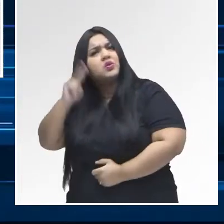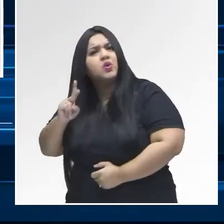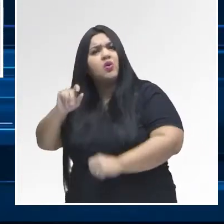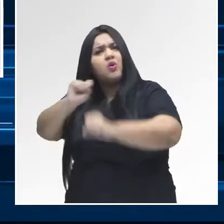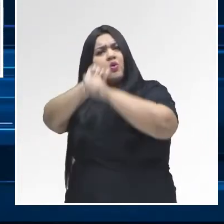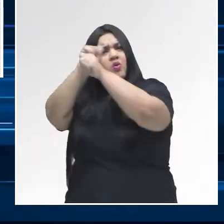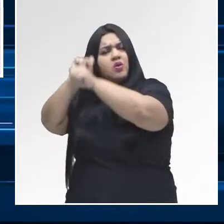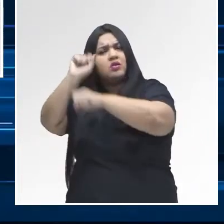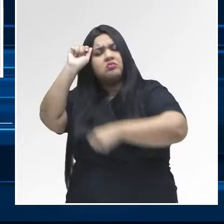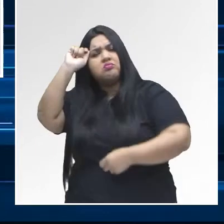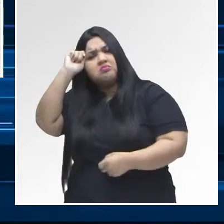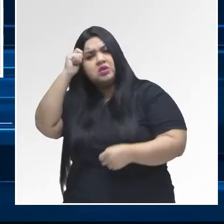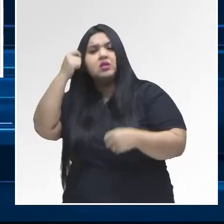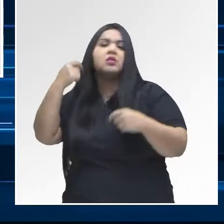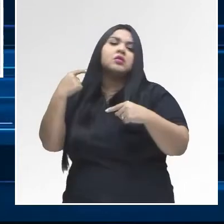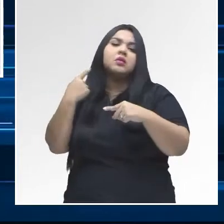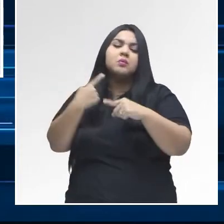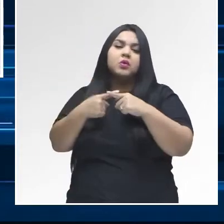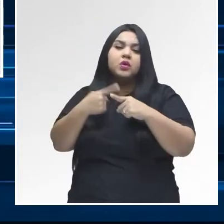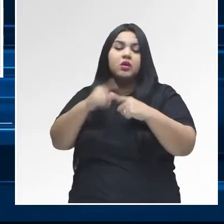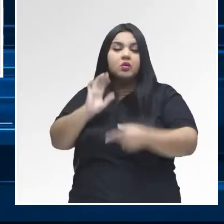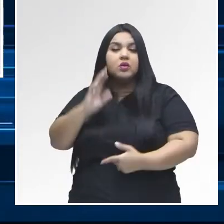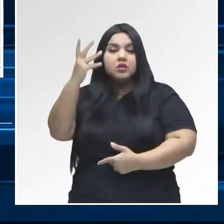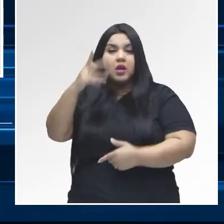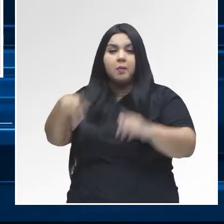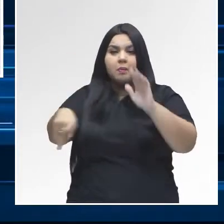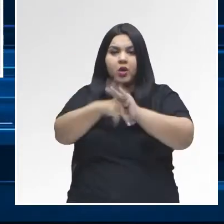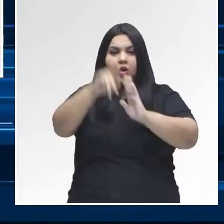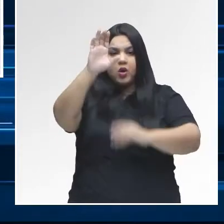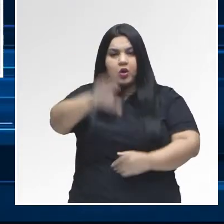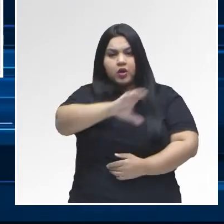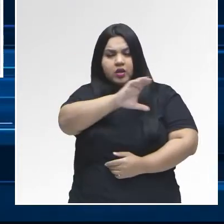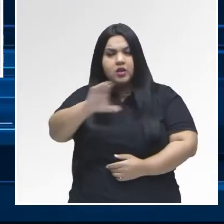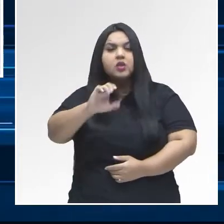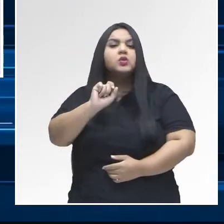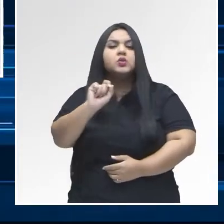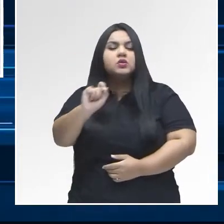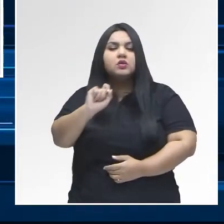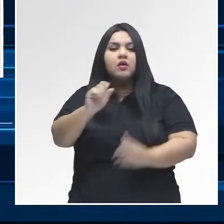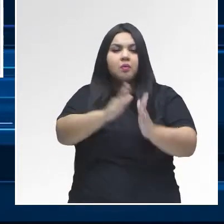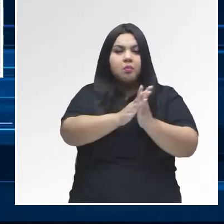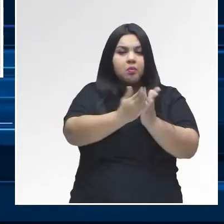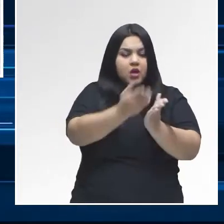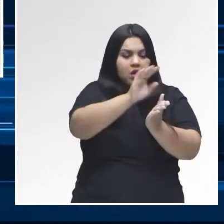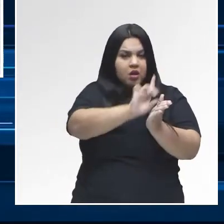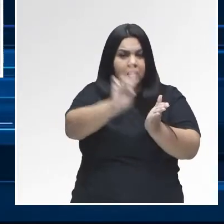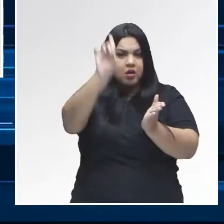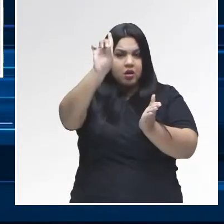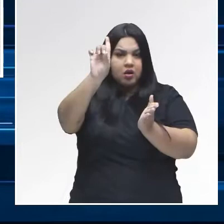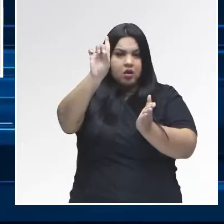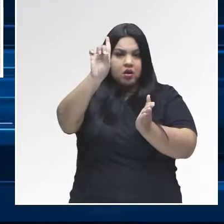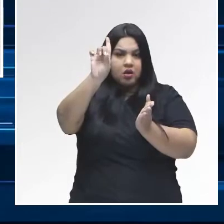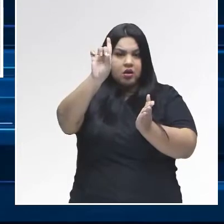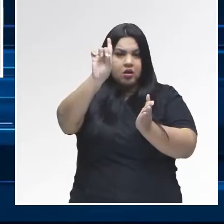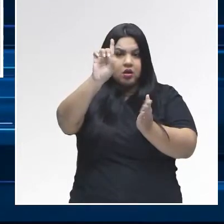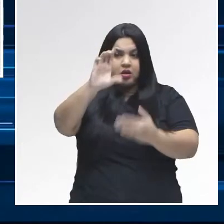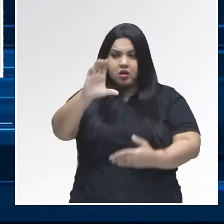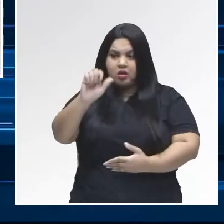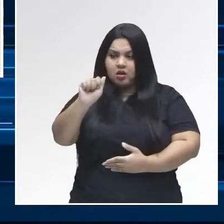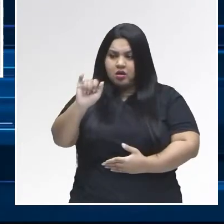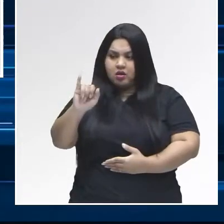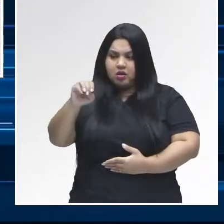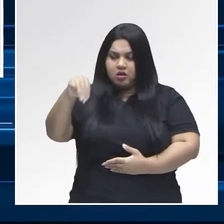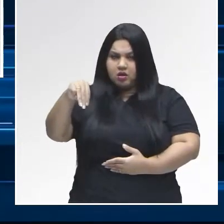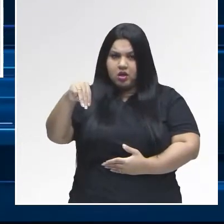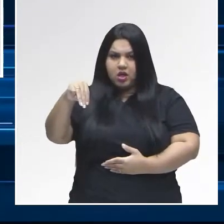escravidão dessas pessoas? Acontece que a própria igreja dizia o quê? Como a Bíblia diz que o Caim recebeu uma marca